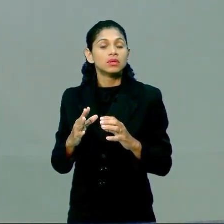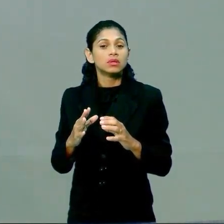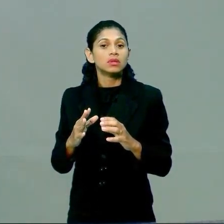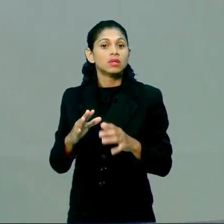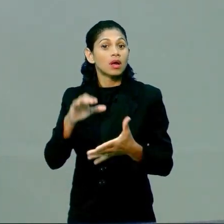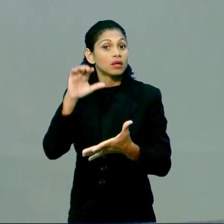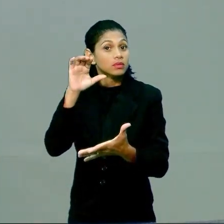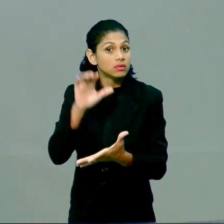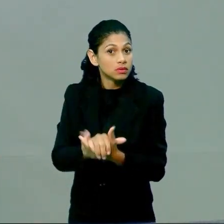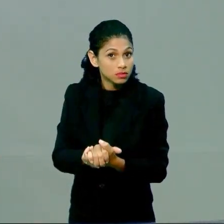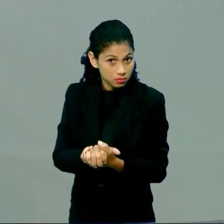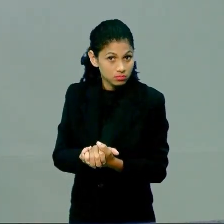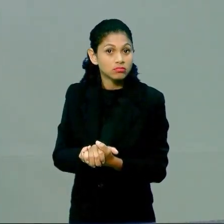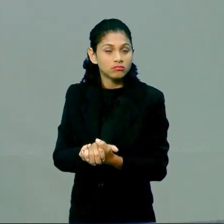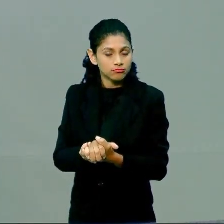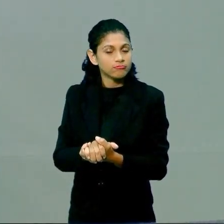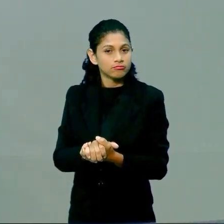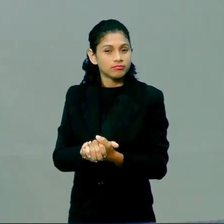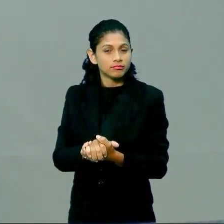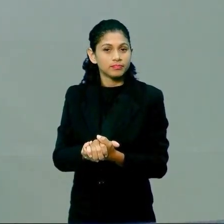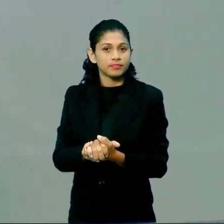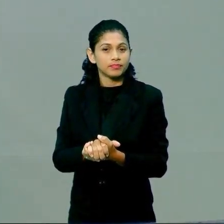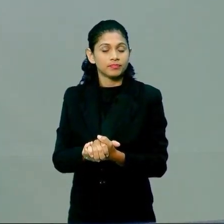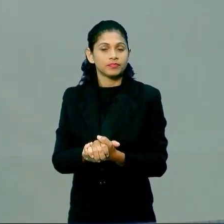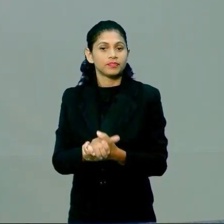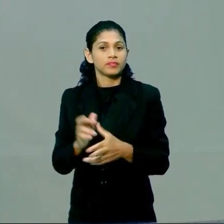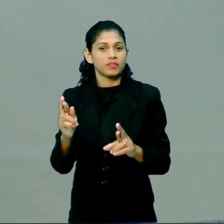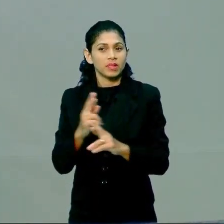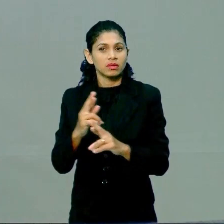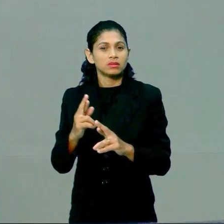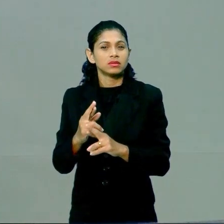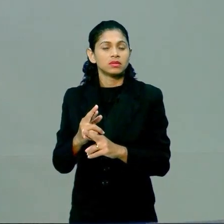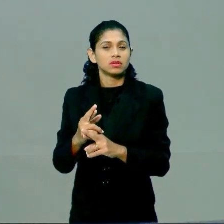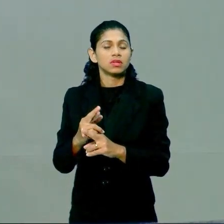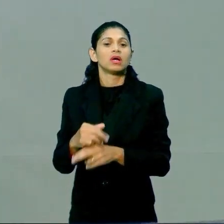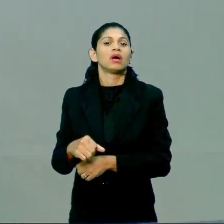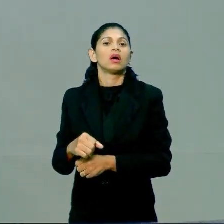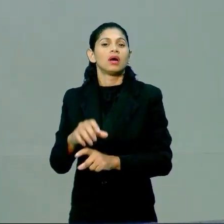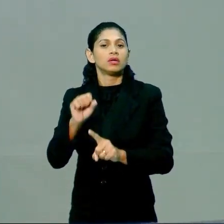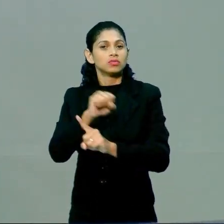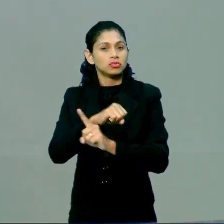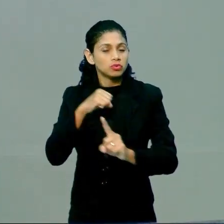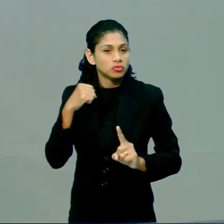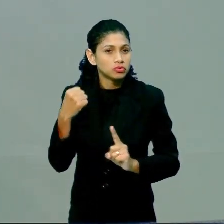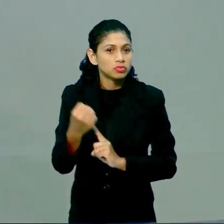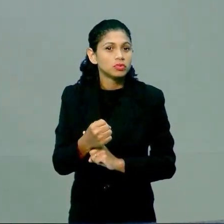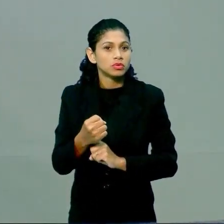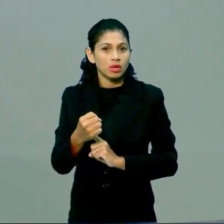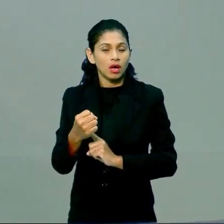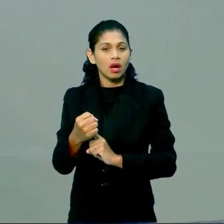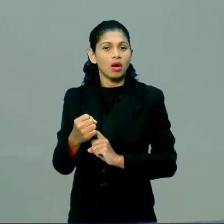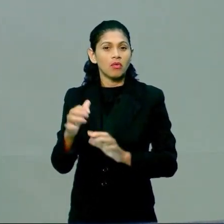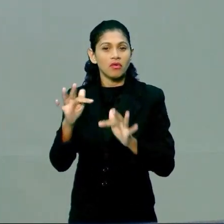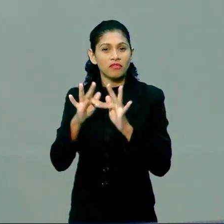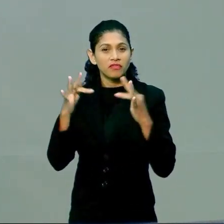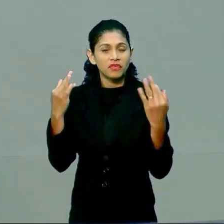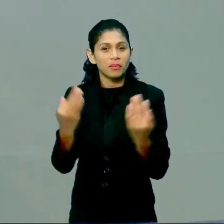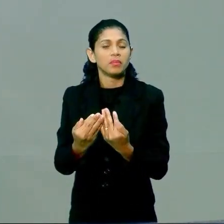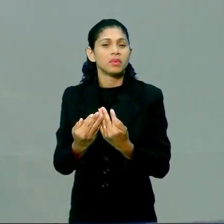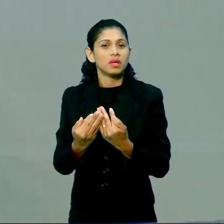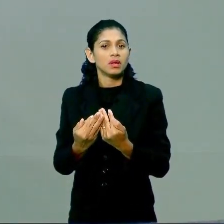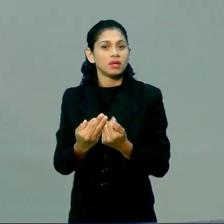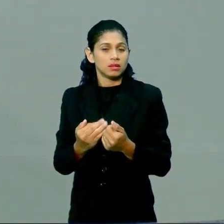né Essa questão da do do sócioemocional da Criança é muito trabalhada hoje em dia né as relações familiares os casais que brigam na frente dos